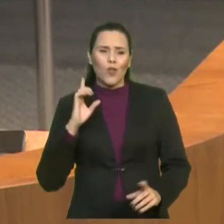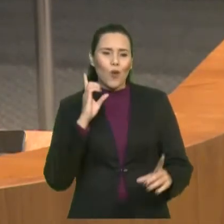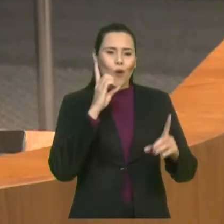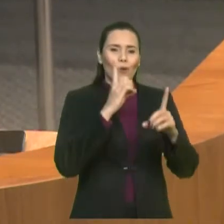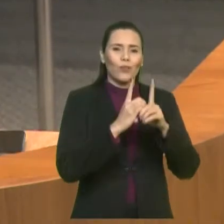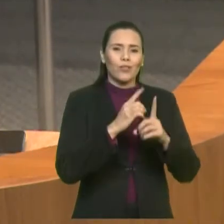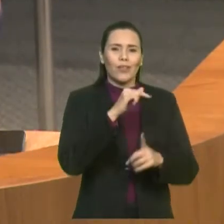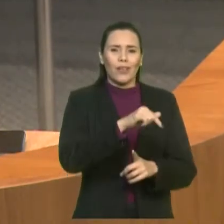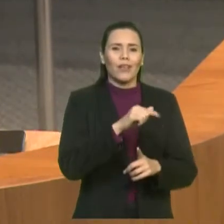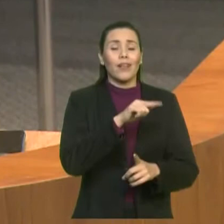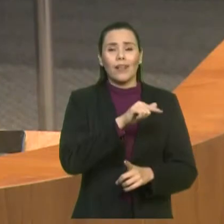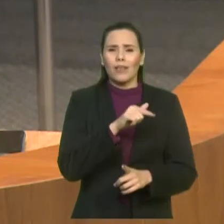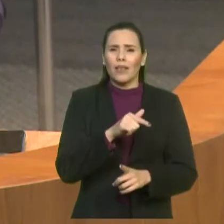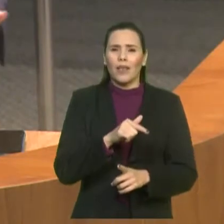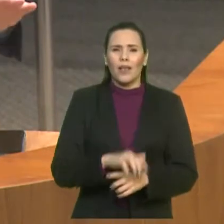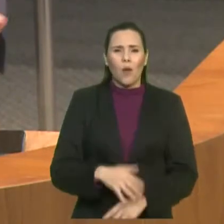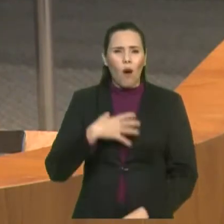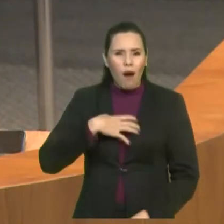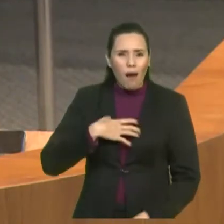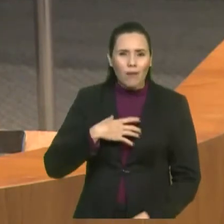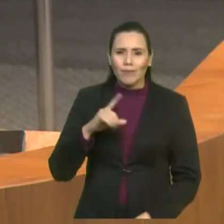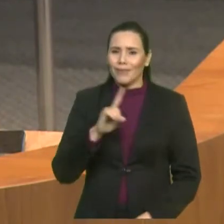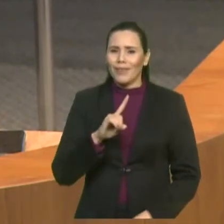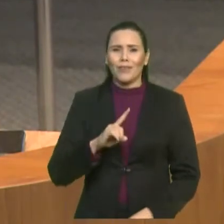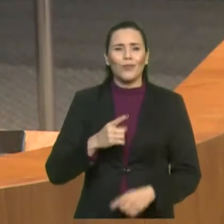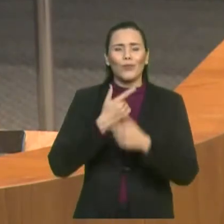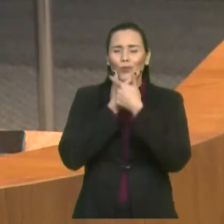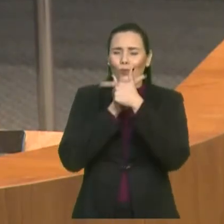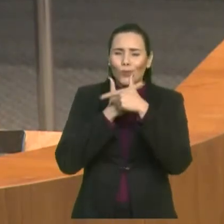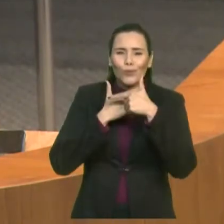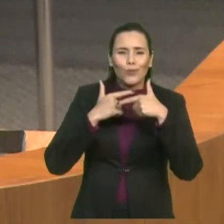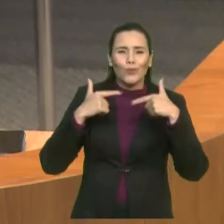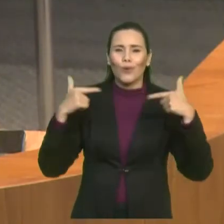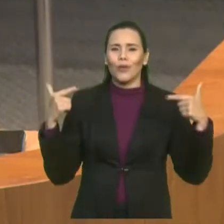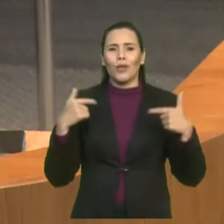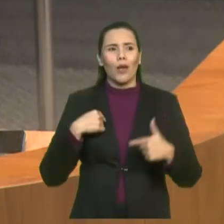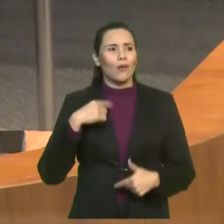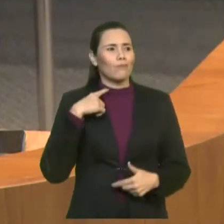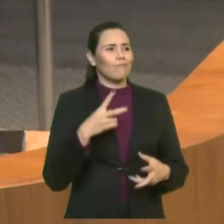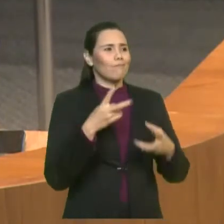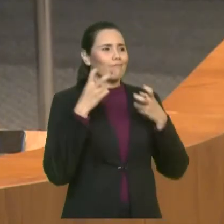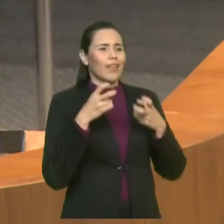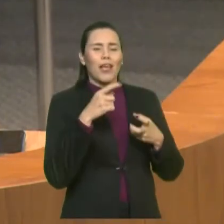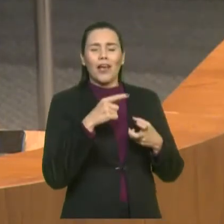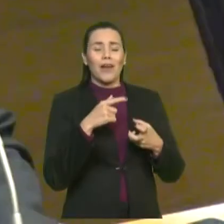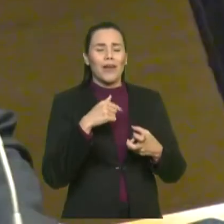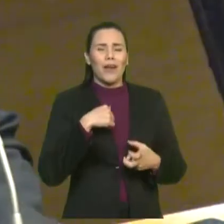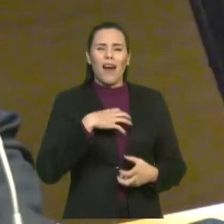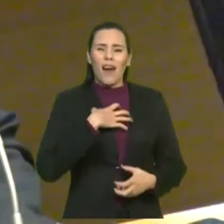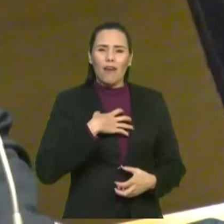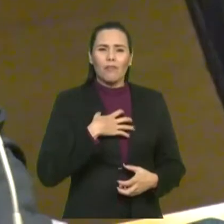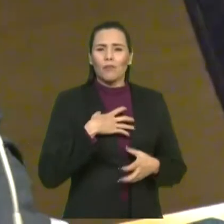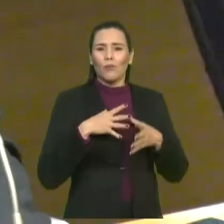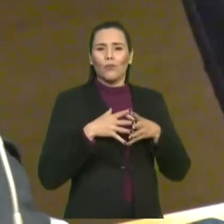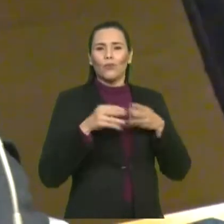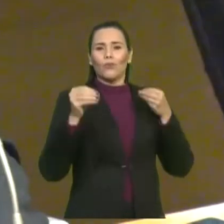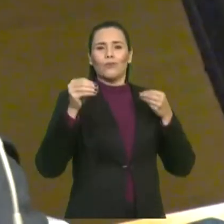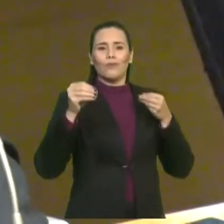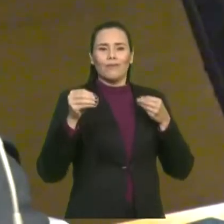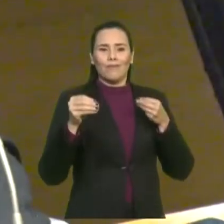pessoa destreinada e já passa a zanga de imediato. Deputado Hélio. Obrigado,